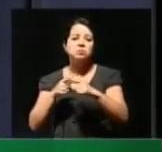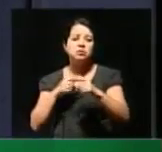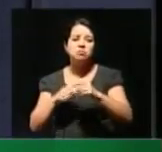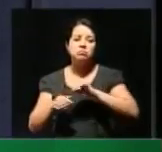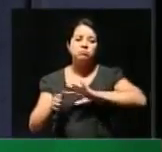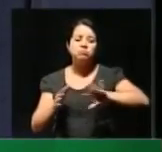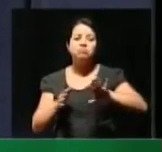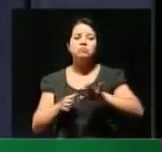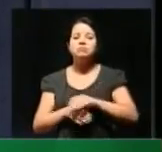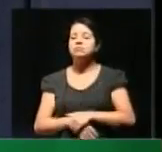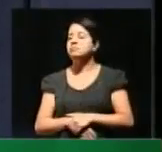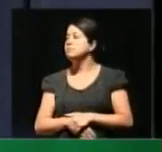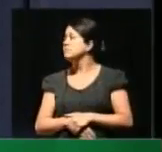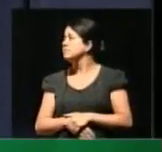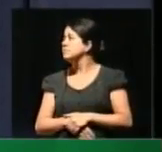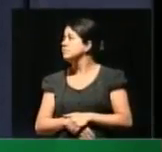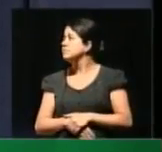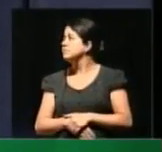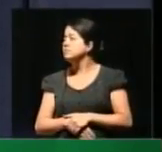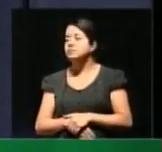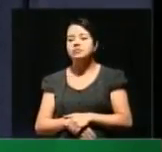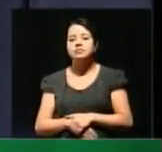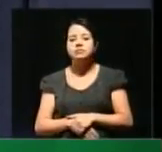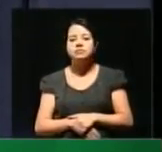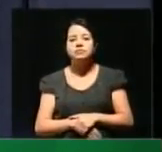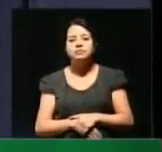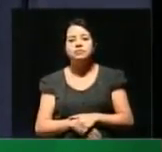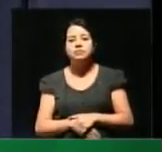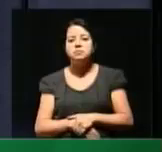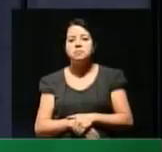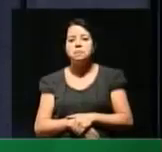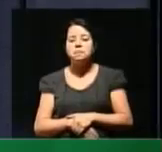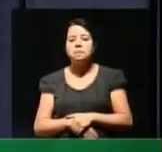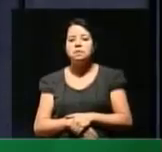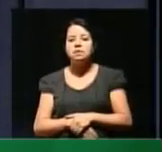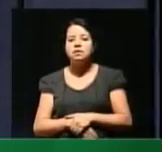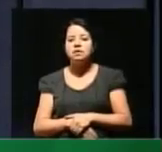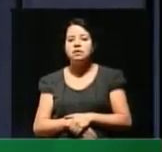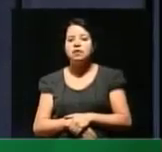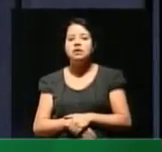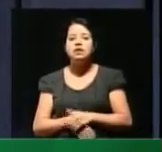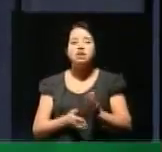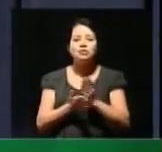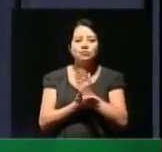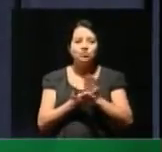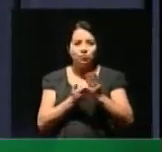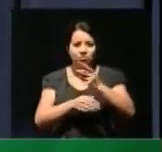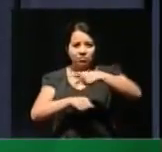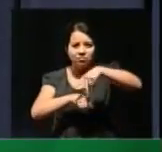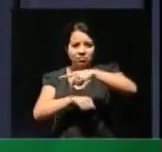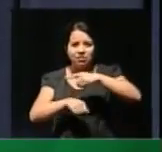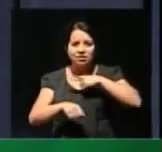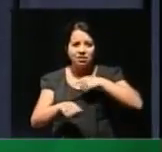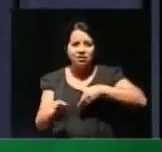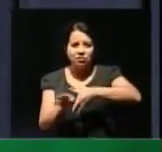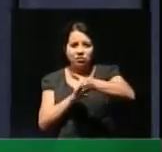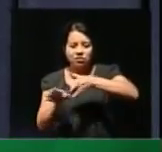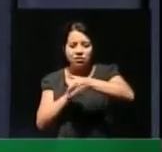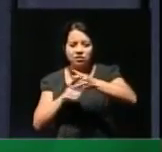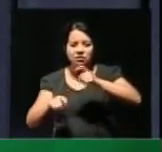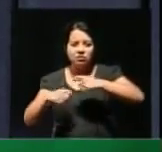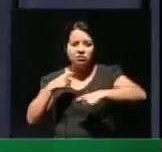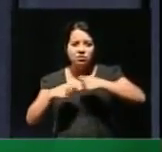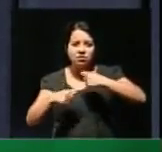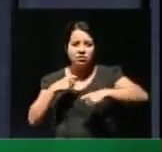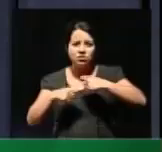leis. Por exemplo, tem países que criminalizam a orientação sexual. Não é? Você precisa trabalhar isso,